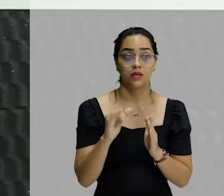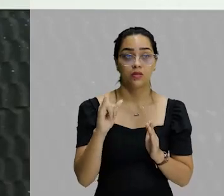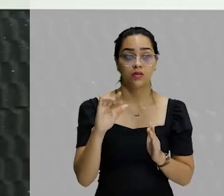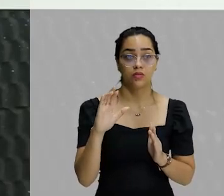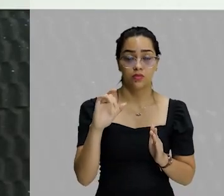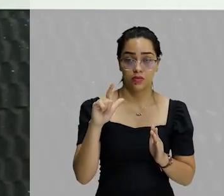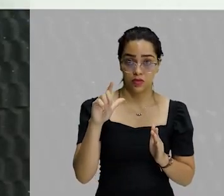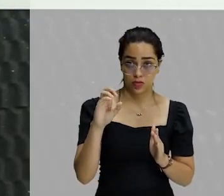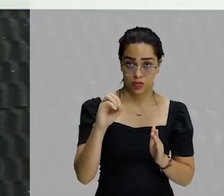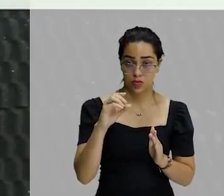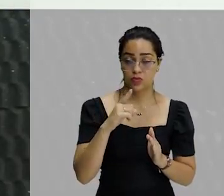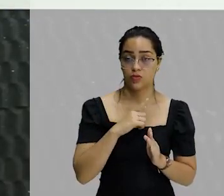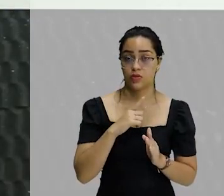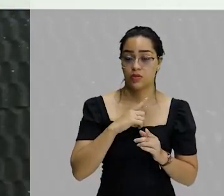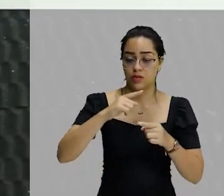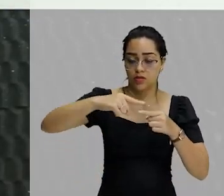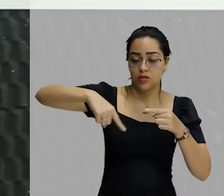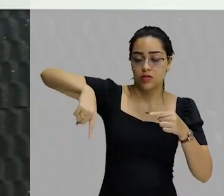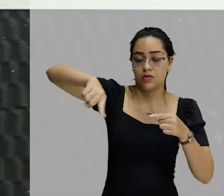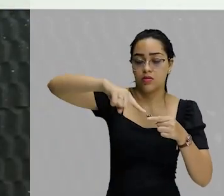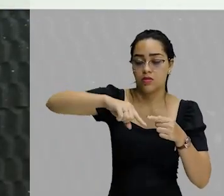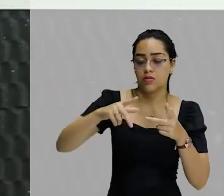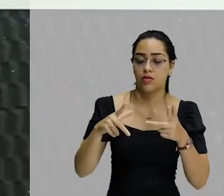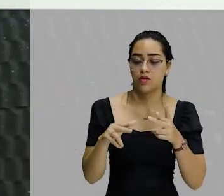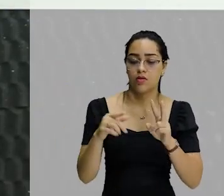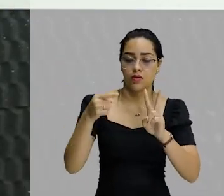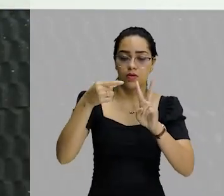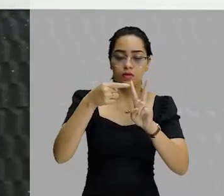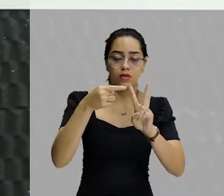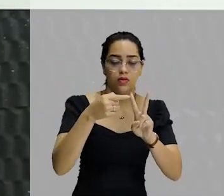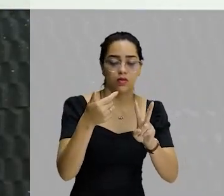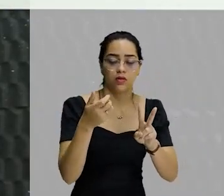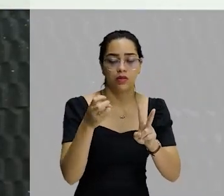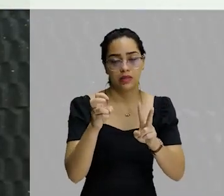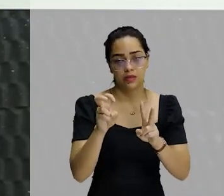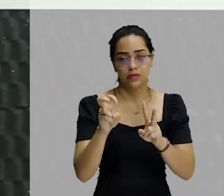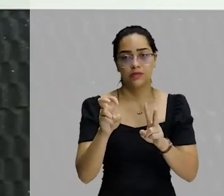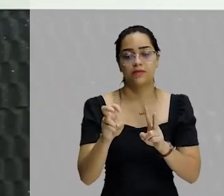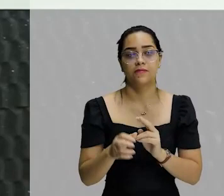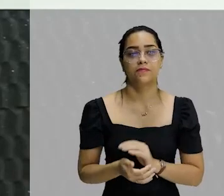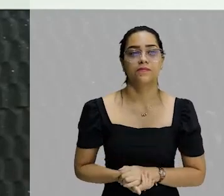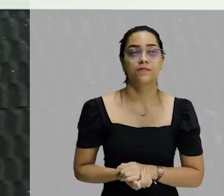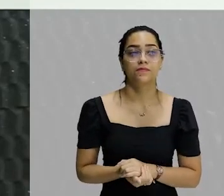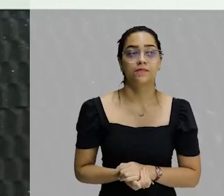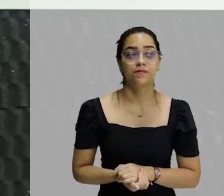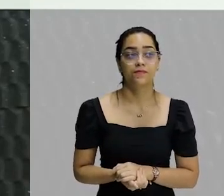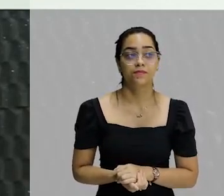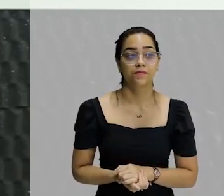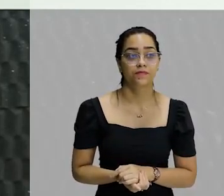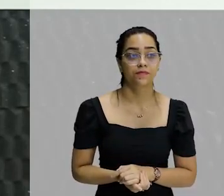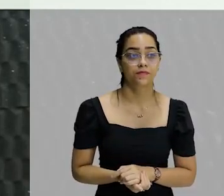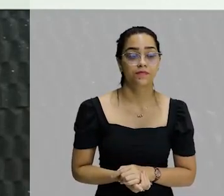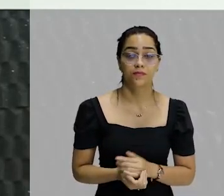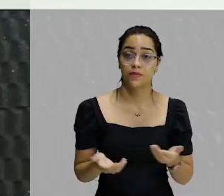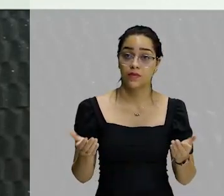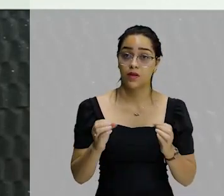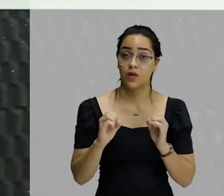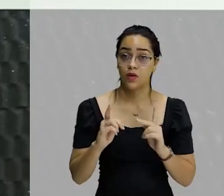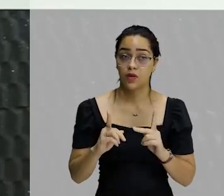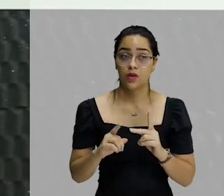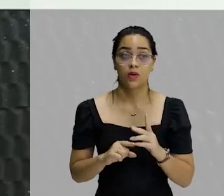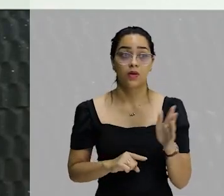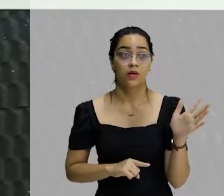círculo formado pela seção é igual a raiz quadrada de 15. Certinho? Beleza, mais